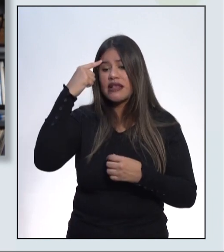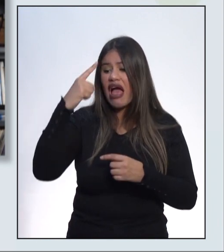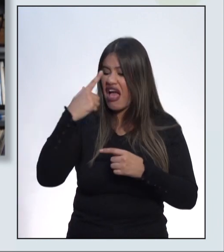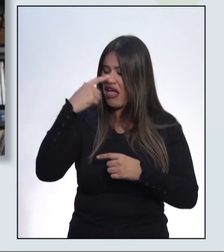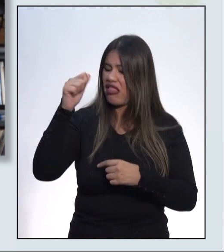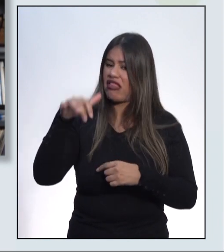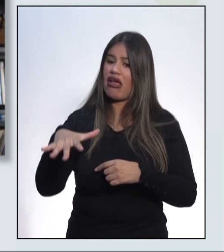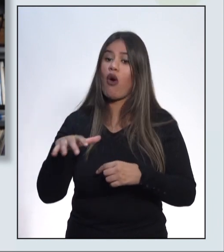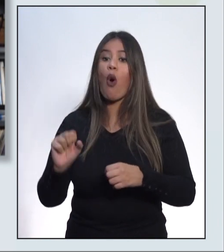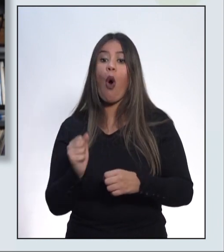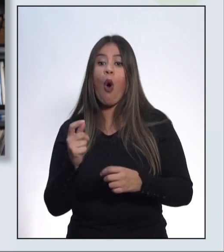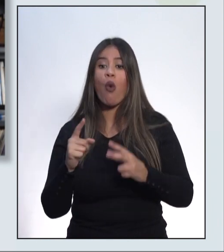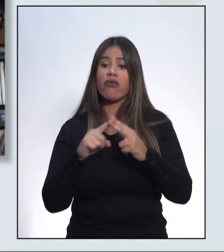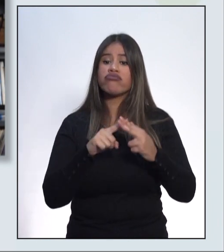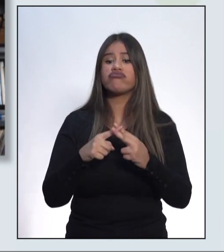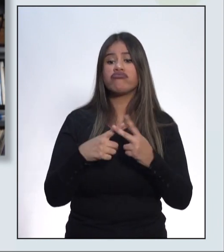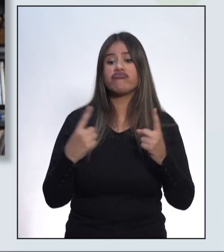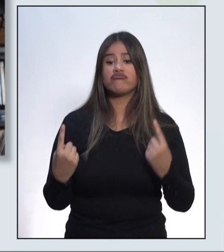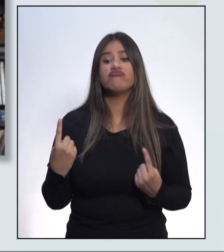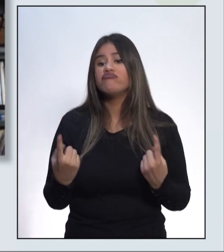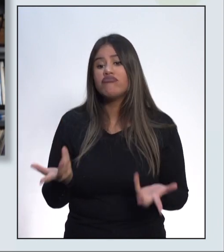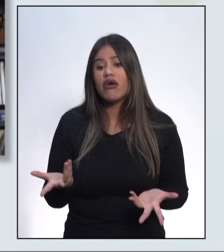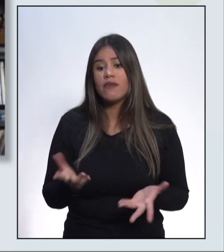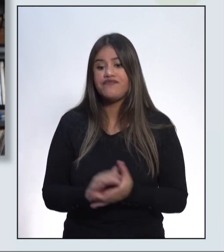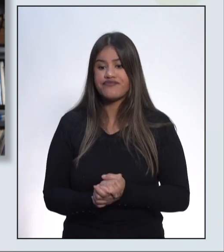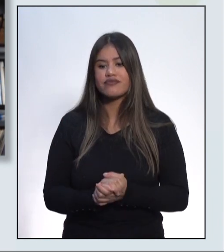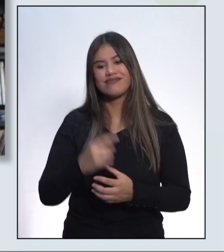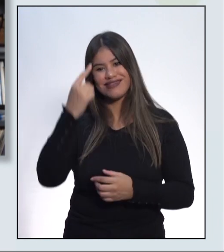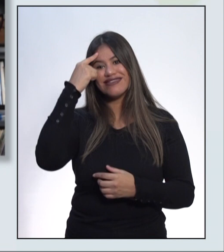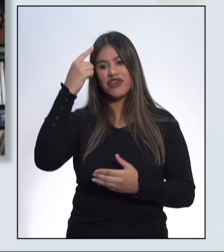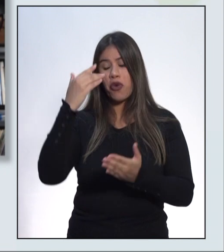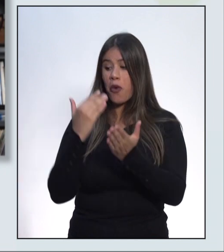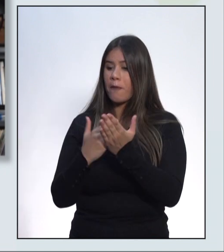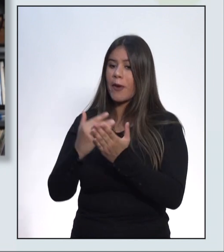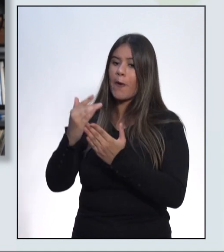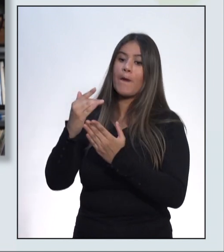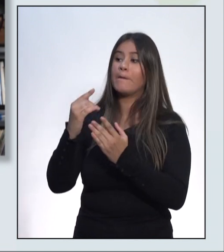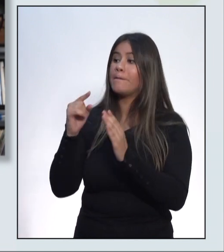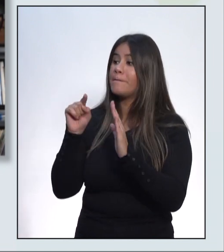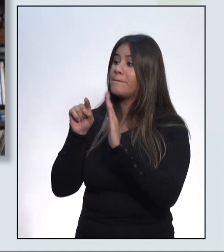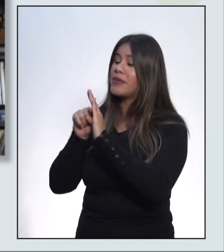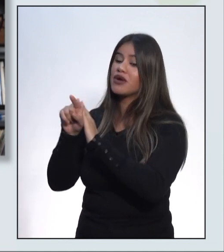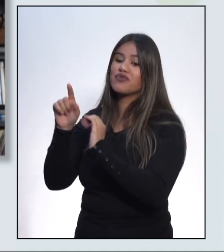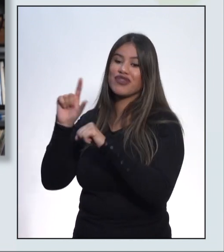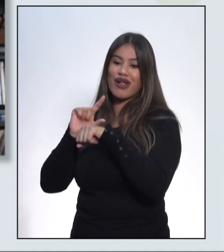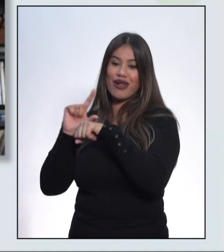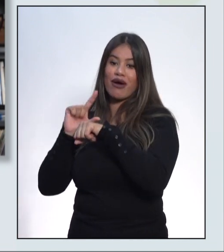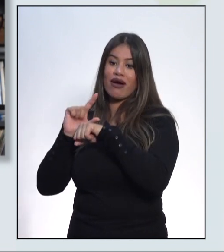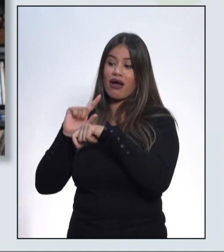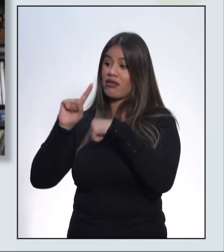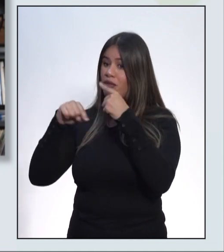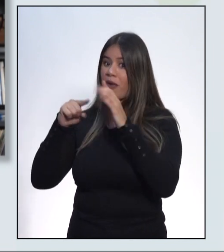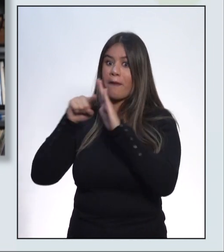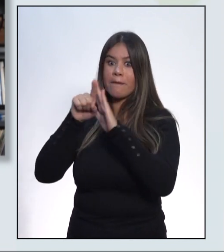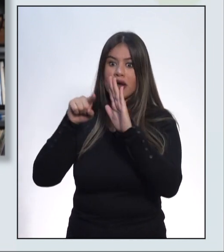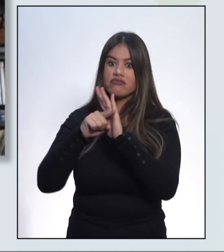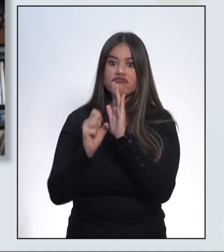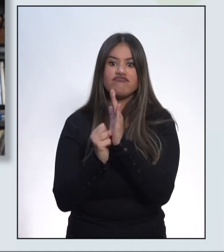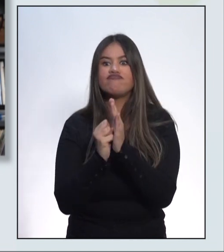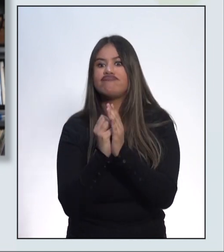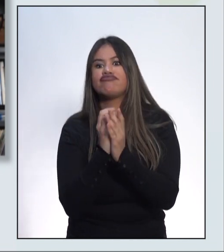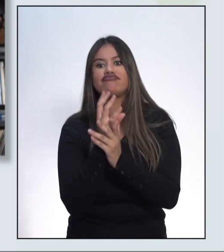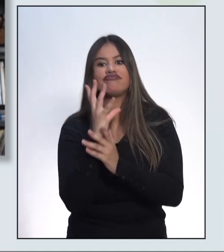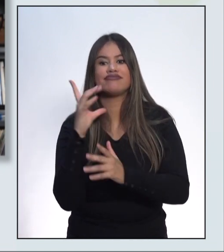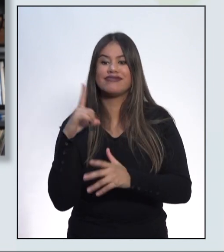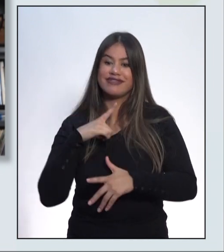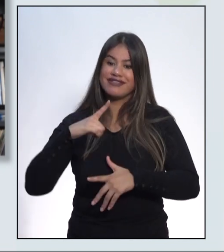perguntas a gente consegue se fazer a partir de uma pergunta inicial. O que aconteceu com essa lojinha que estava aqui e